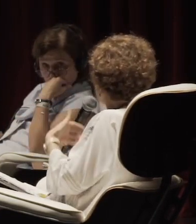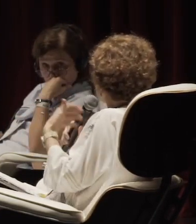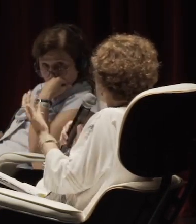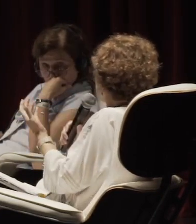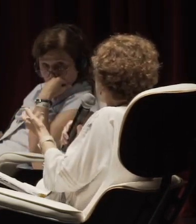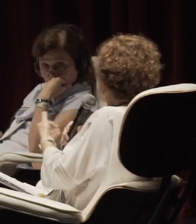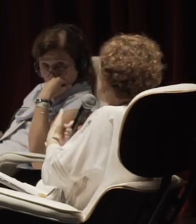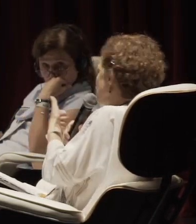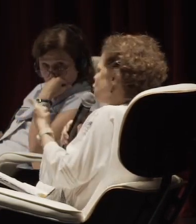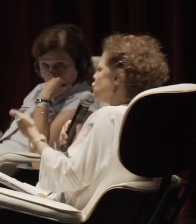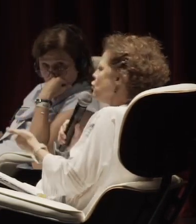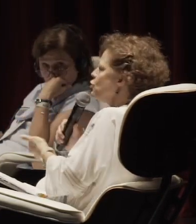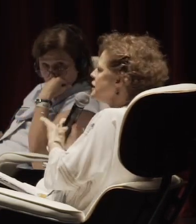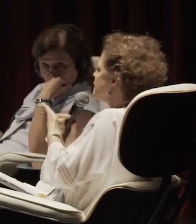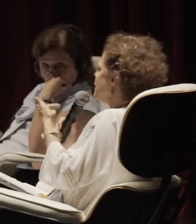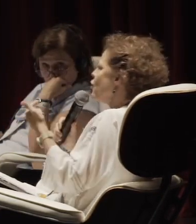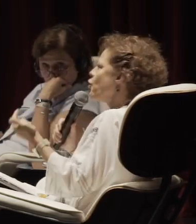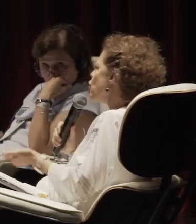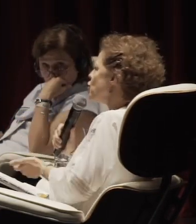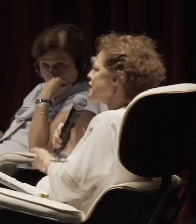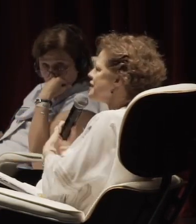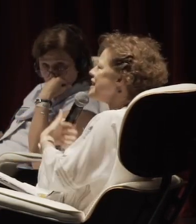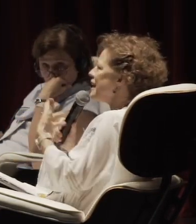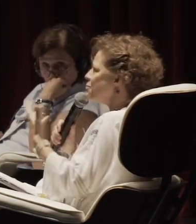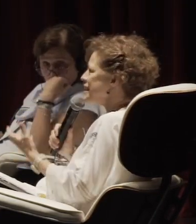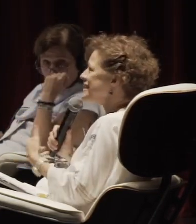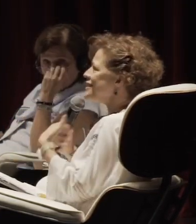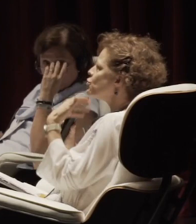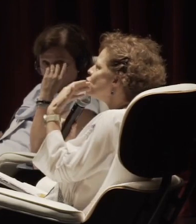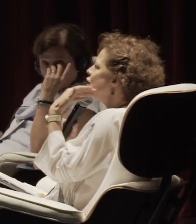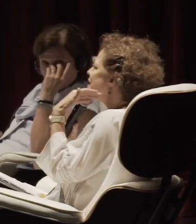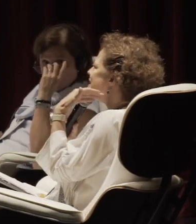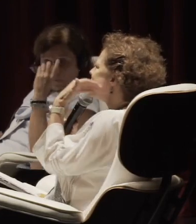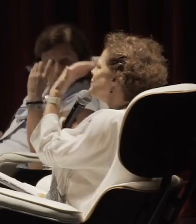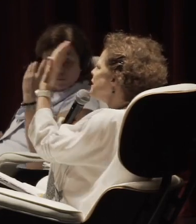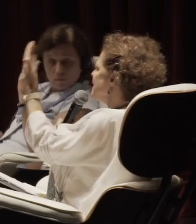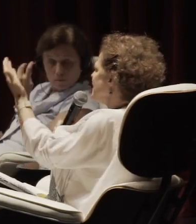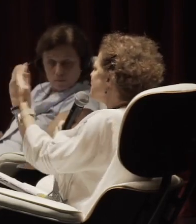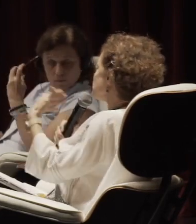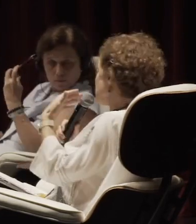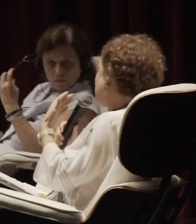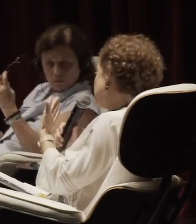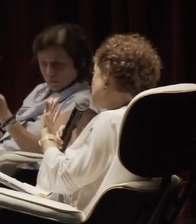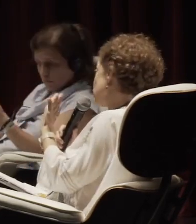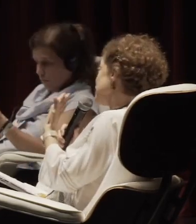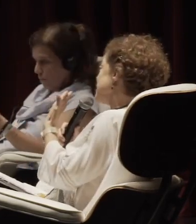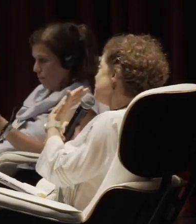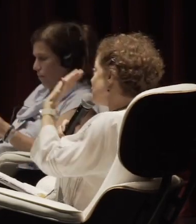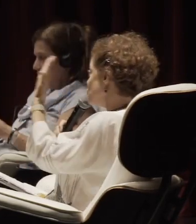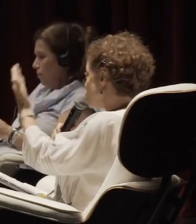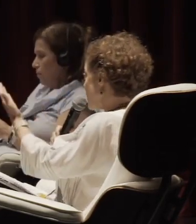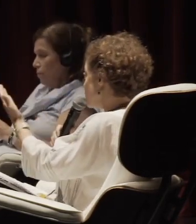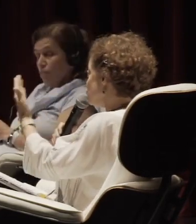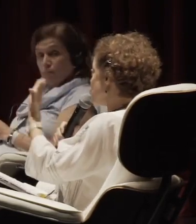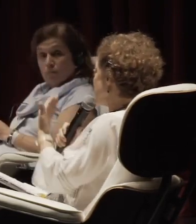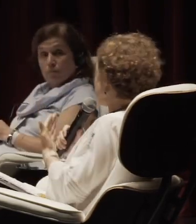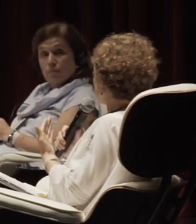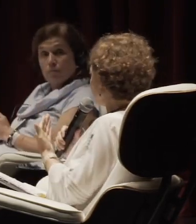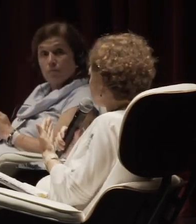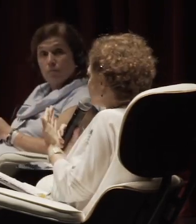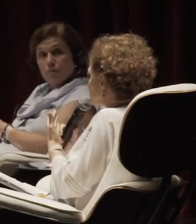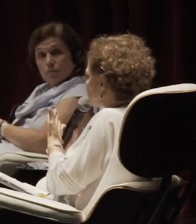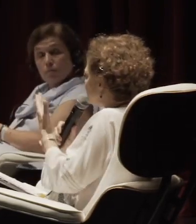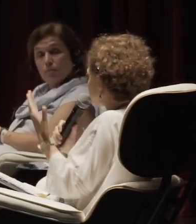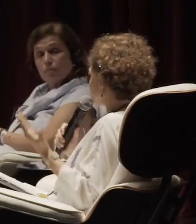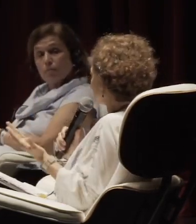podem protegê-lo. Não reconhece os cheiros, as cores, o ambiente, não discrimina. Pelo contrário, discrimina a